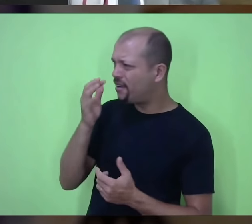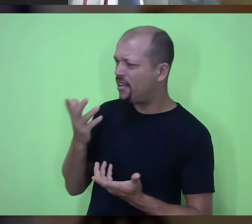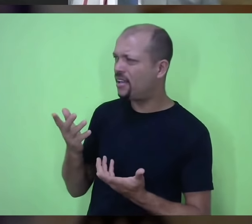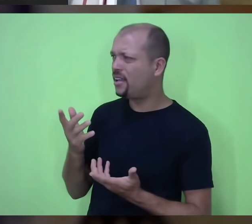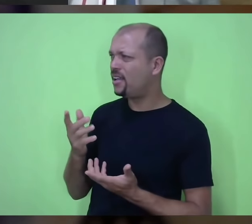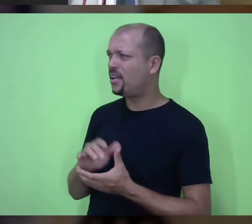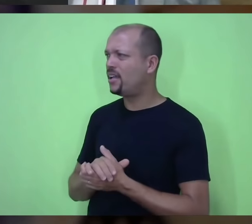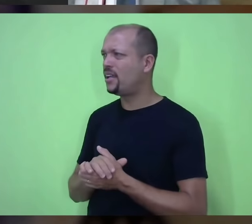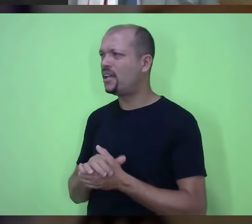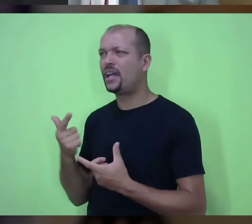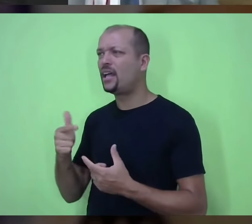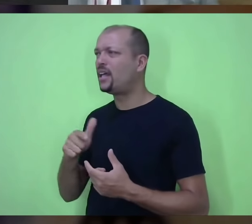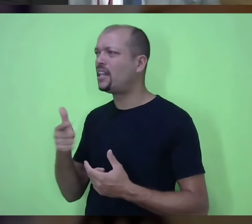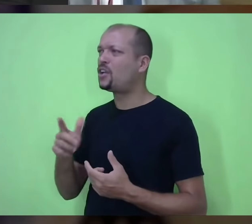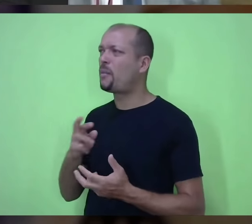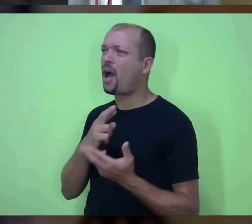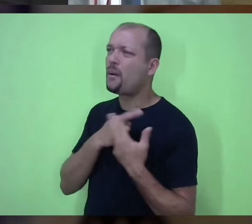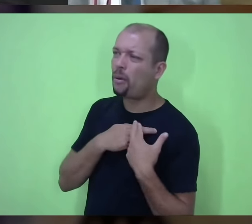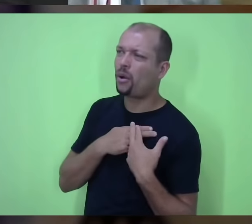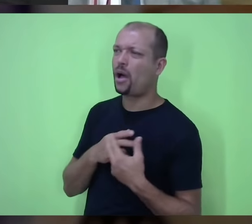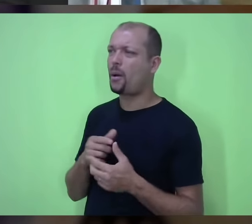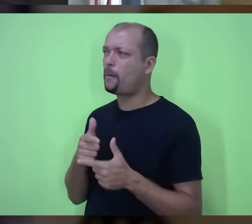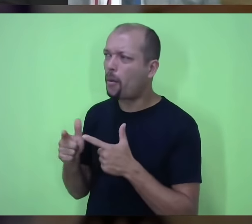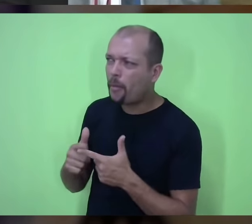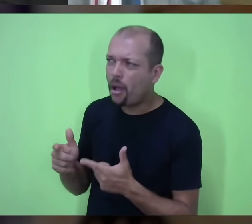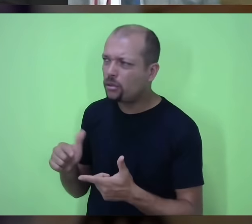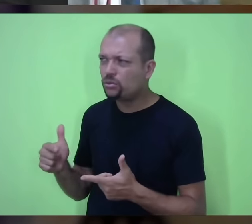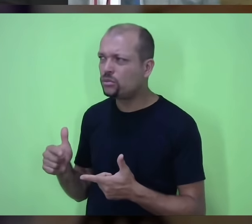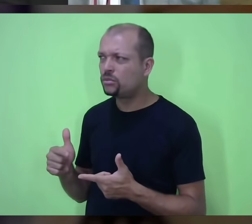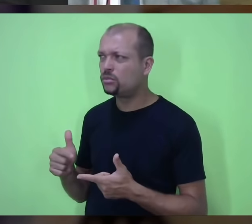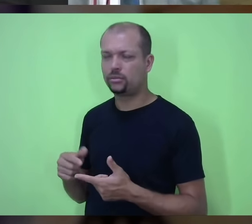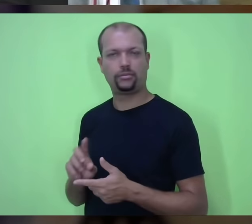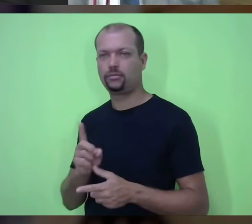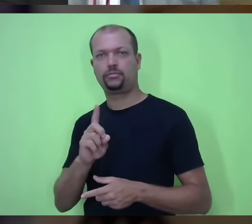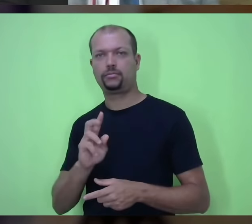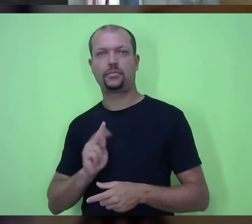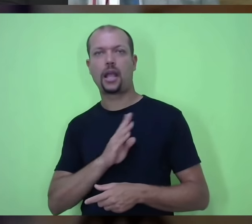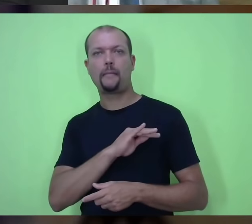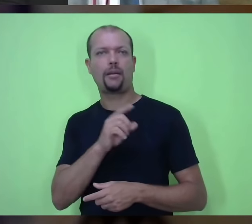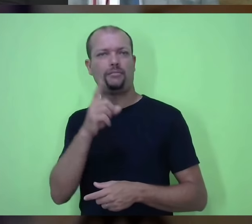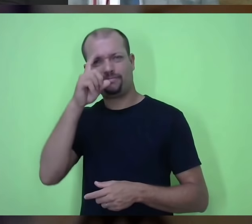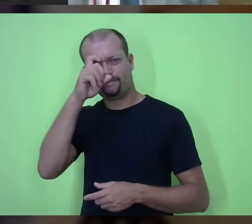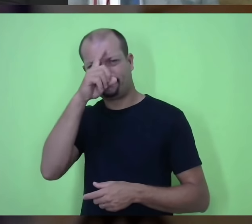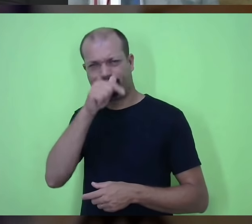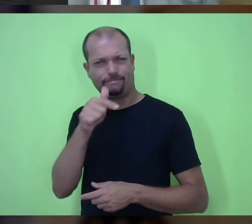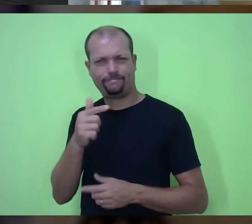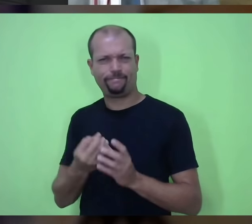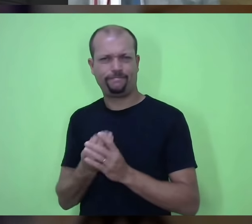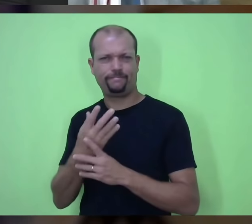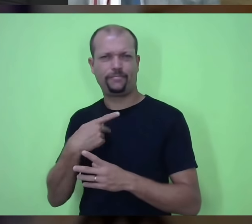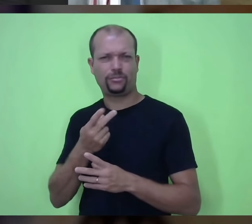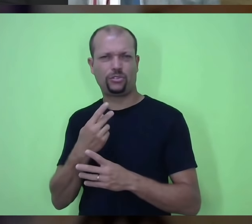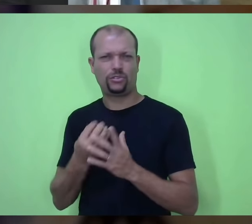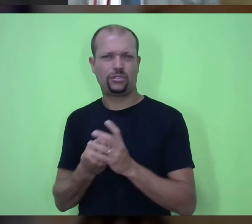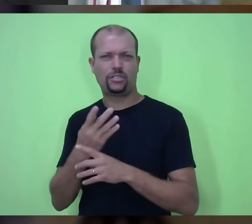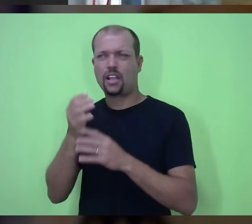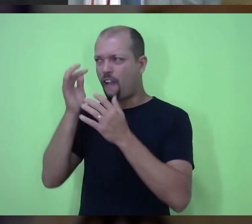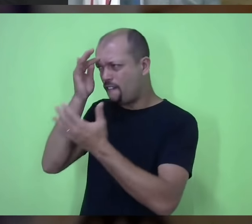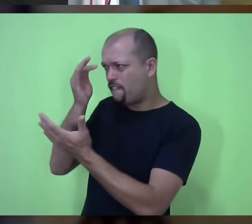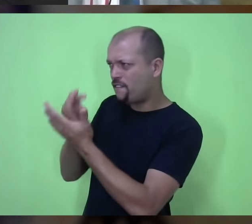nenhum encargo sobre nós? Na verdade, não. O livro de Hebreus ele não tem tantas dificuldades que nós criamos quando fala de